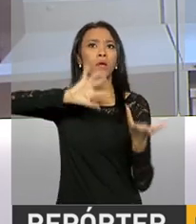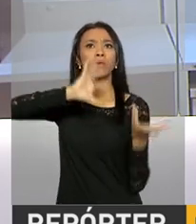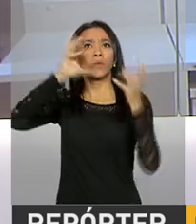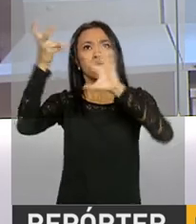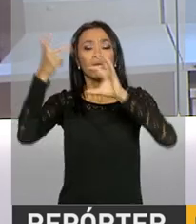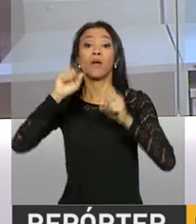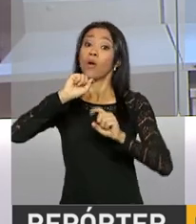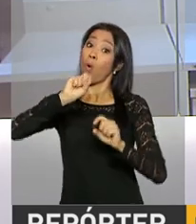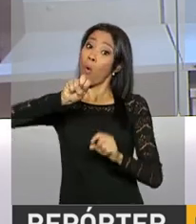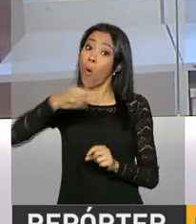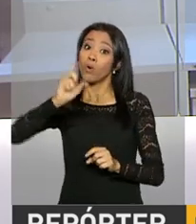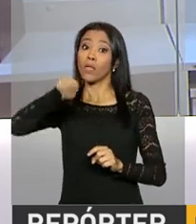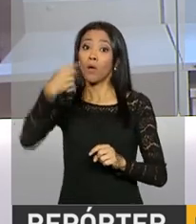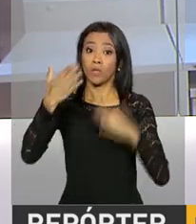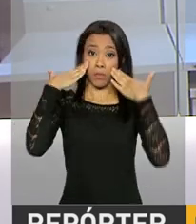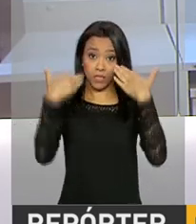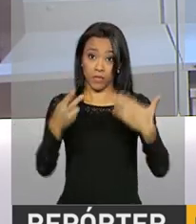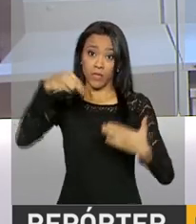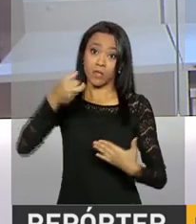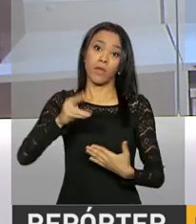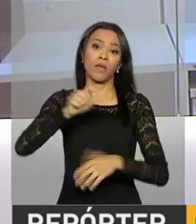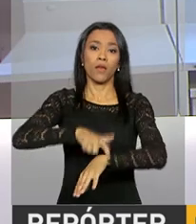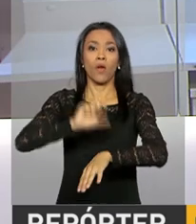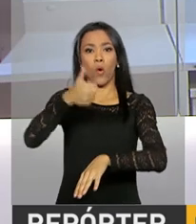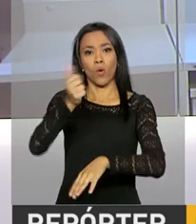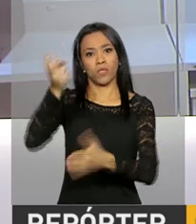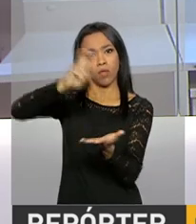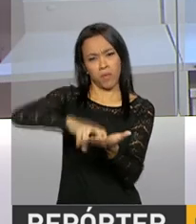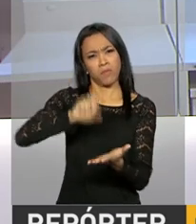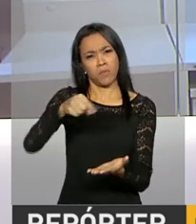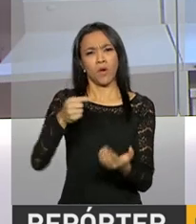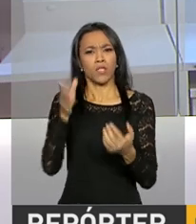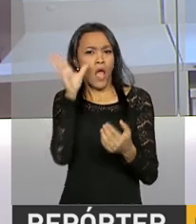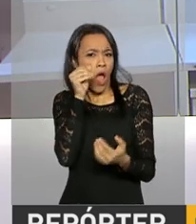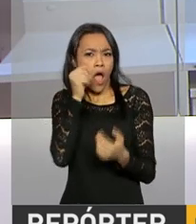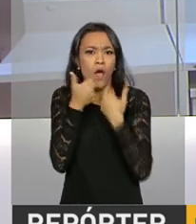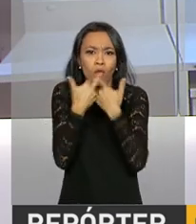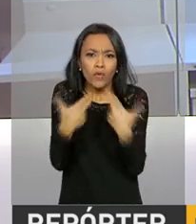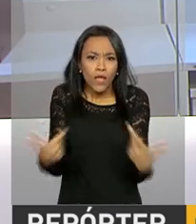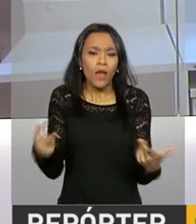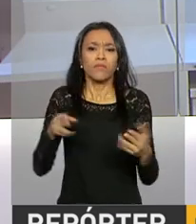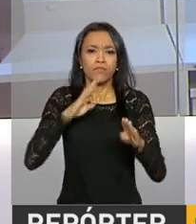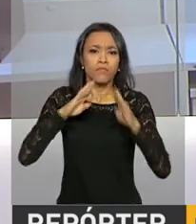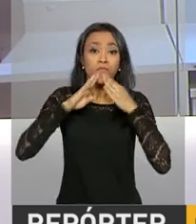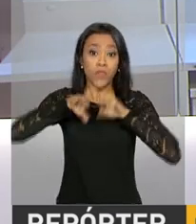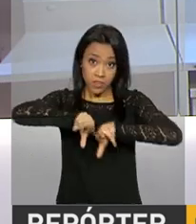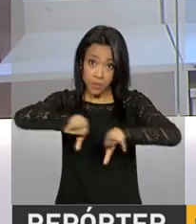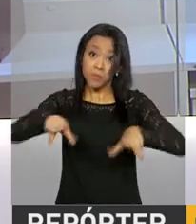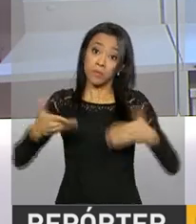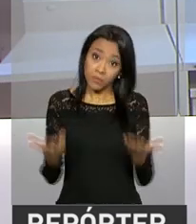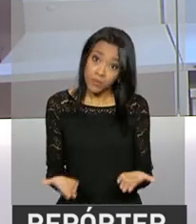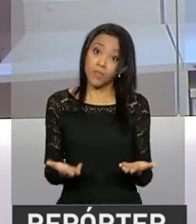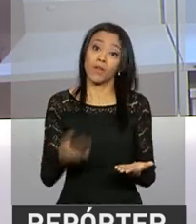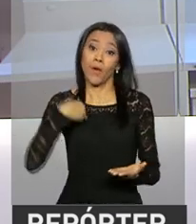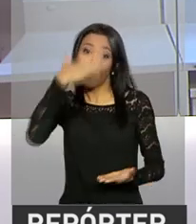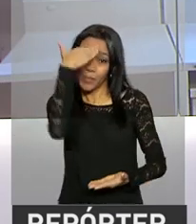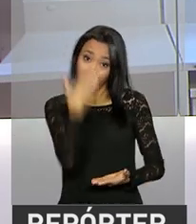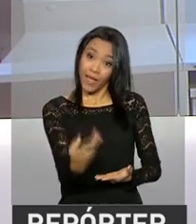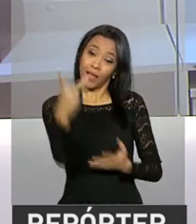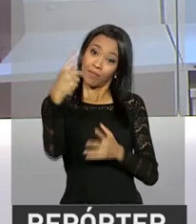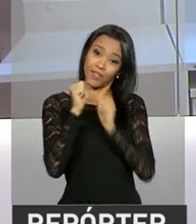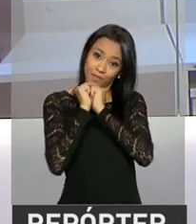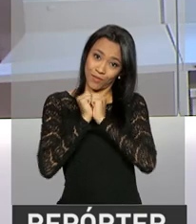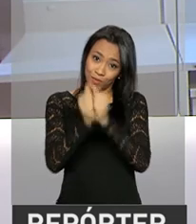na próxima edição do Repórter NBR às 11 da manhã. Você pode acompanhar também as novidades em nossas redes sociais. Obrigada pela